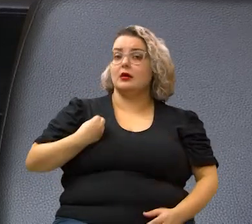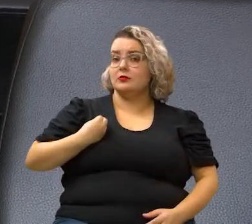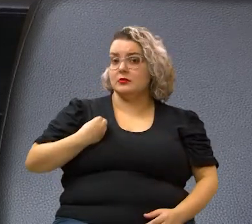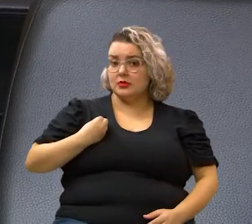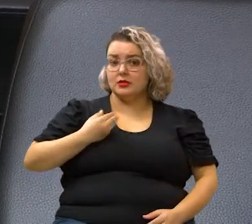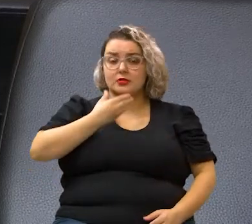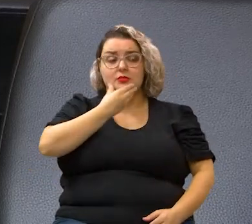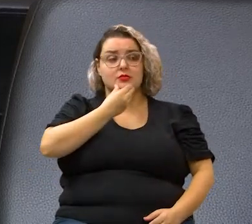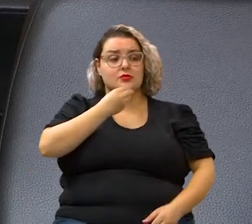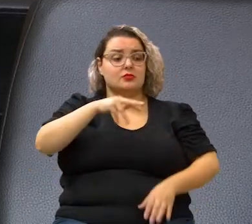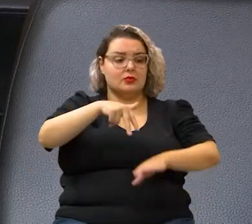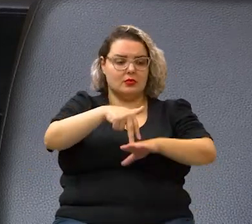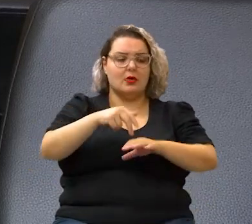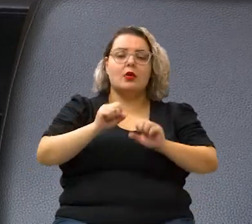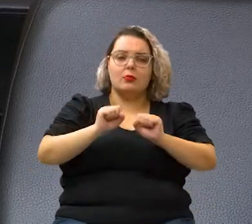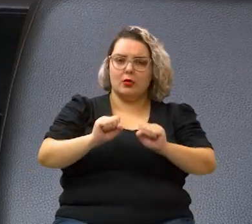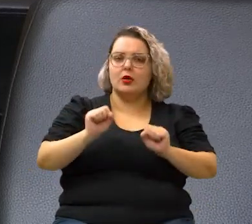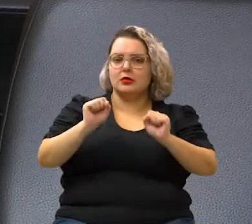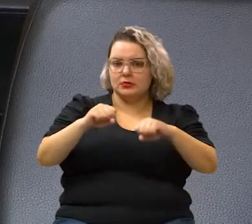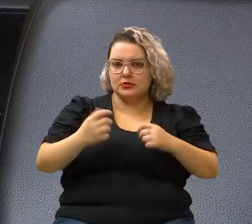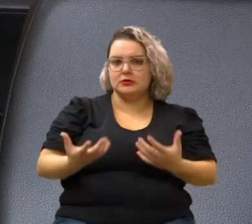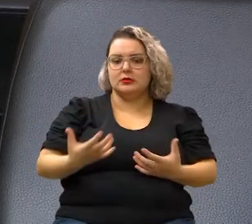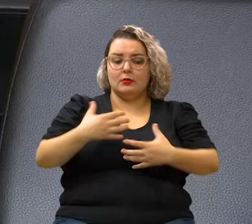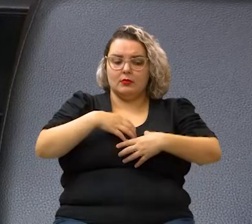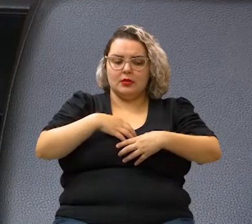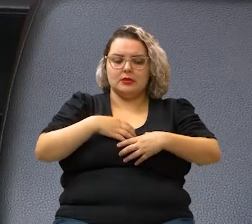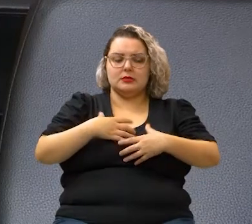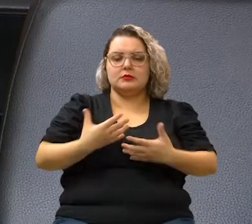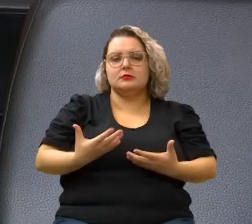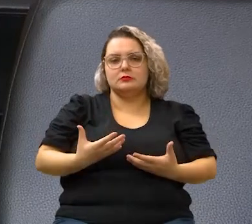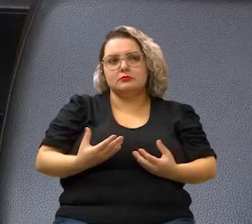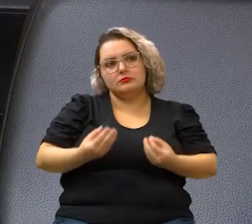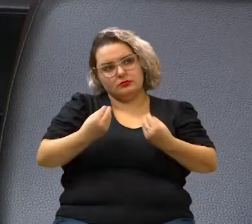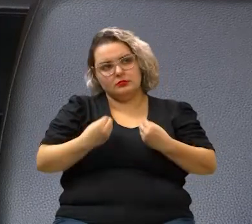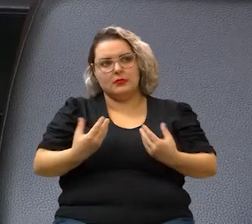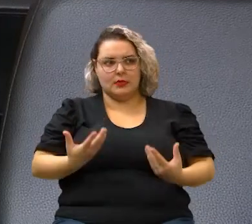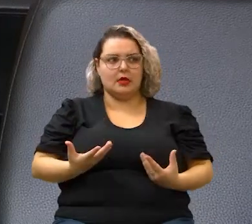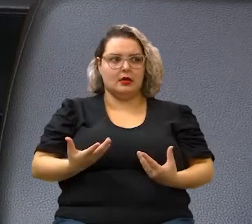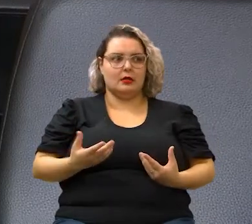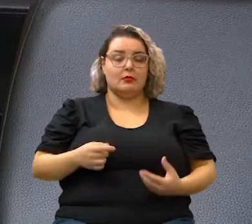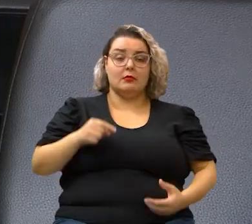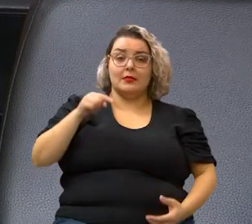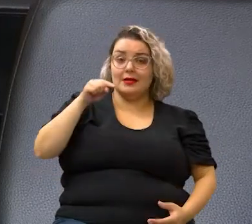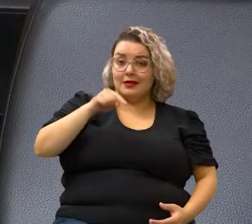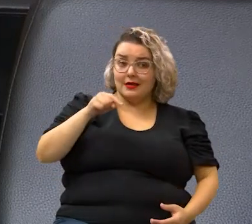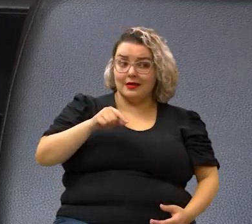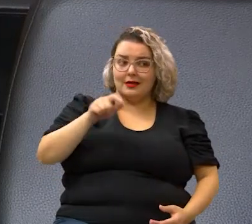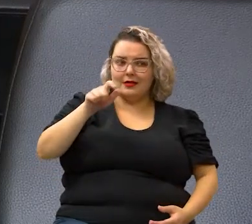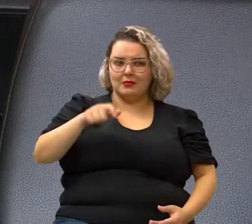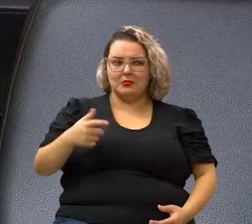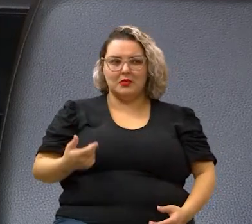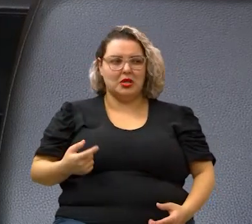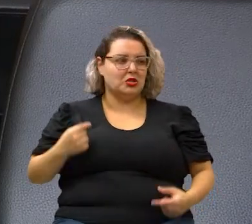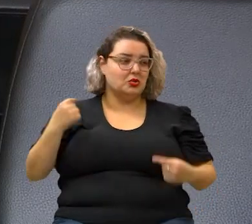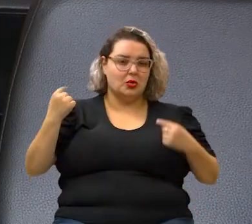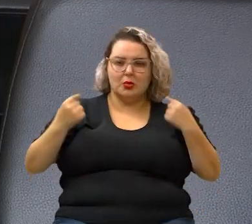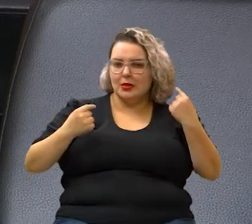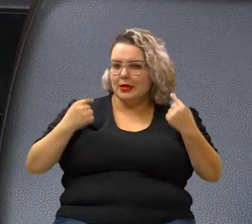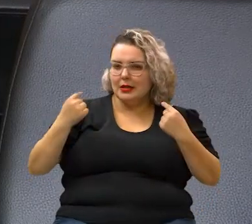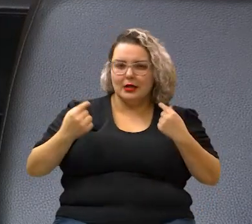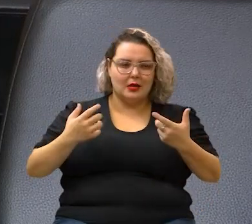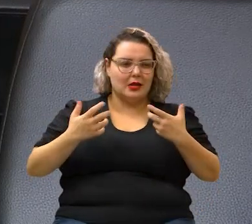dele, né, de um homem ali, pode sim dar uma sensação de segurança. Mas aquele cara que vai,